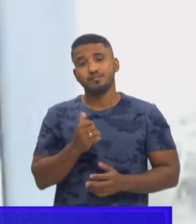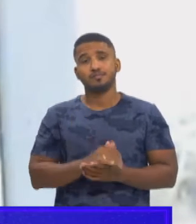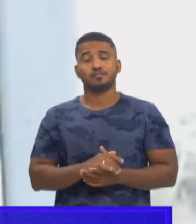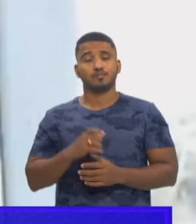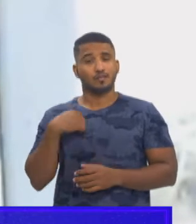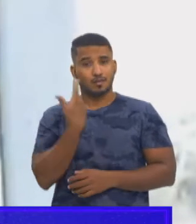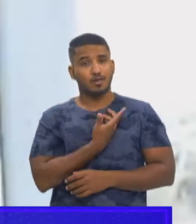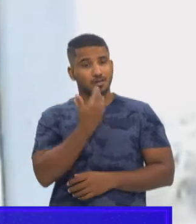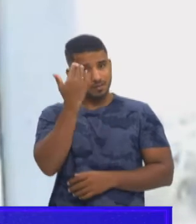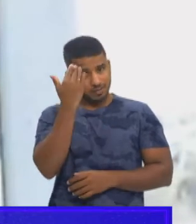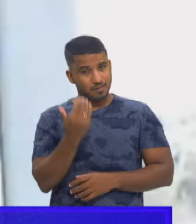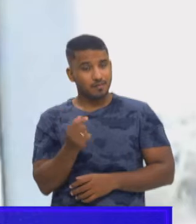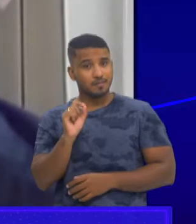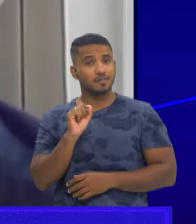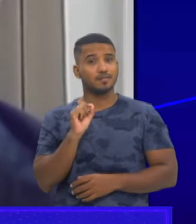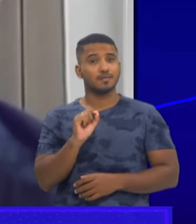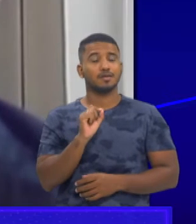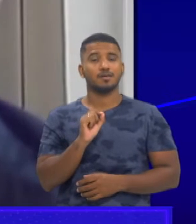são cumpridas.